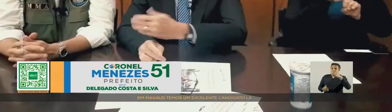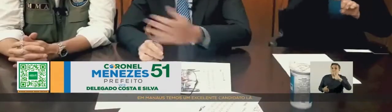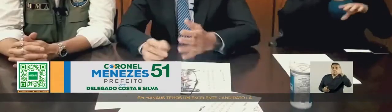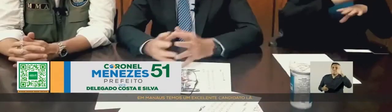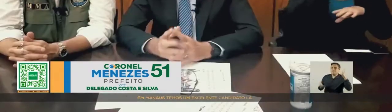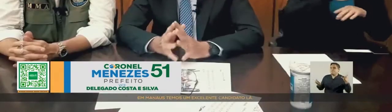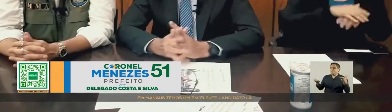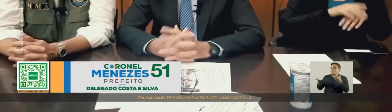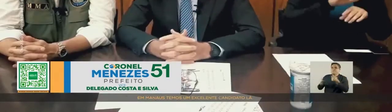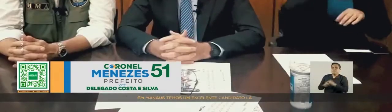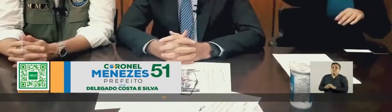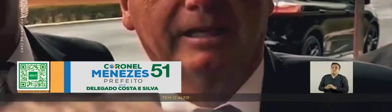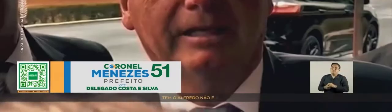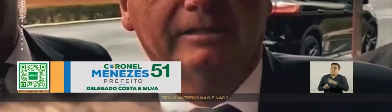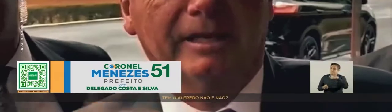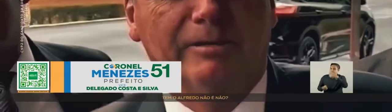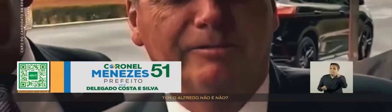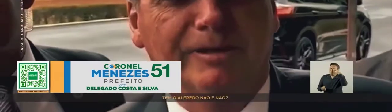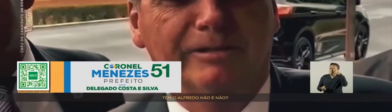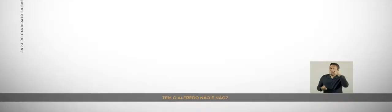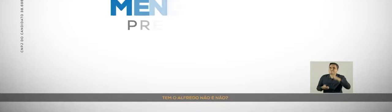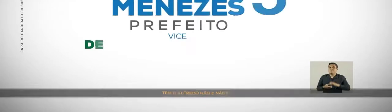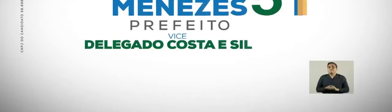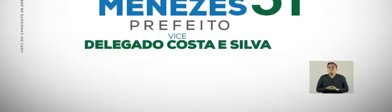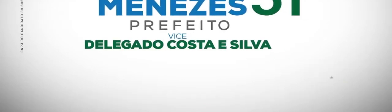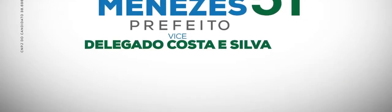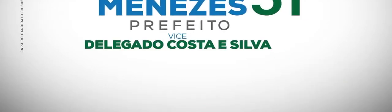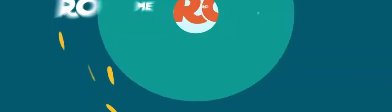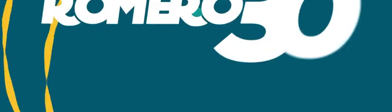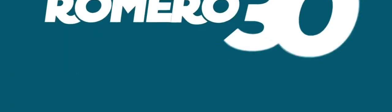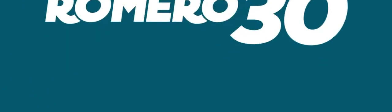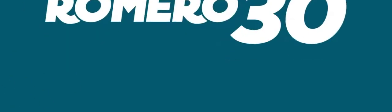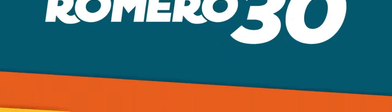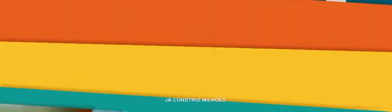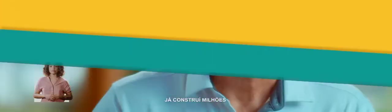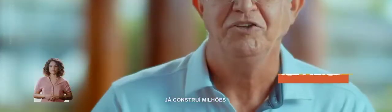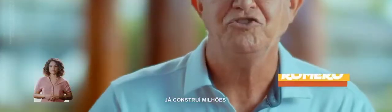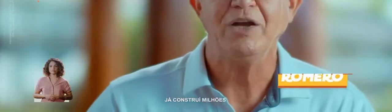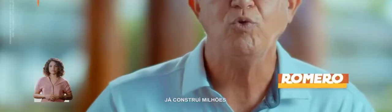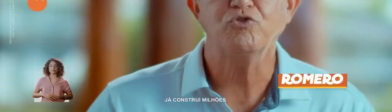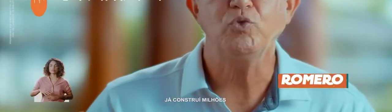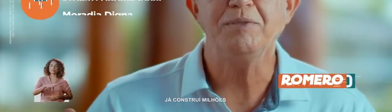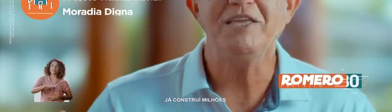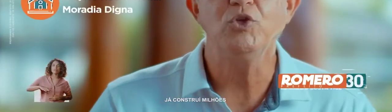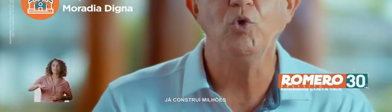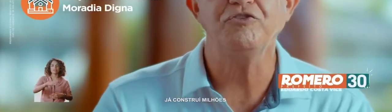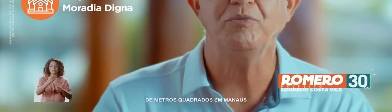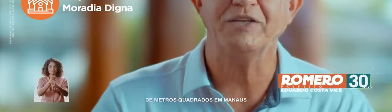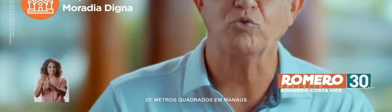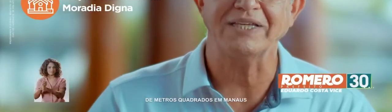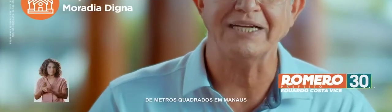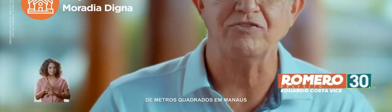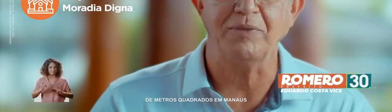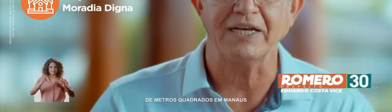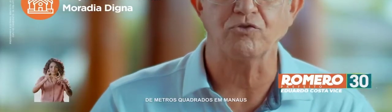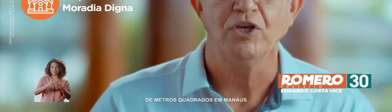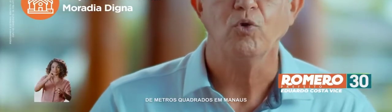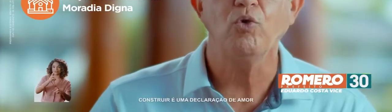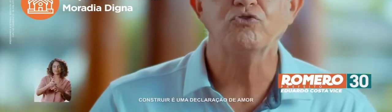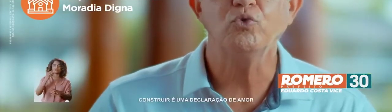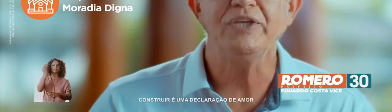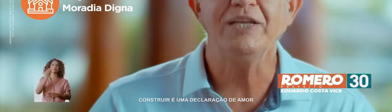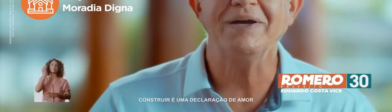Manaus temos um excelente candidato lá. Tem o Alfredo Menezes, né? Já construí milhões de metros quadrados em